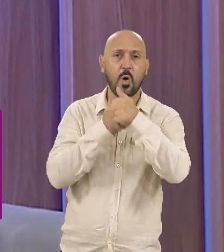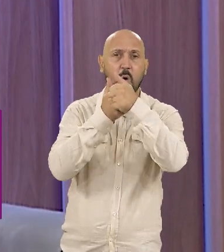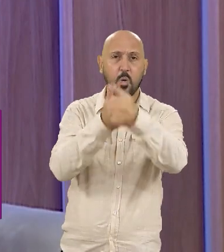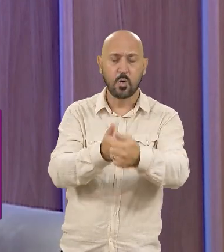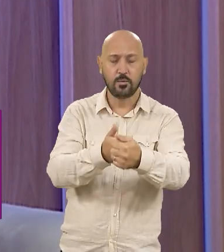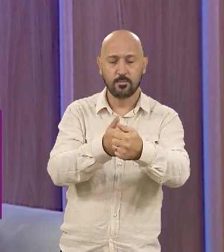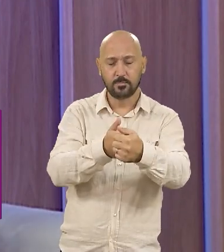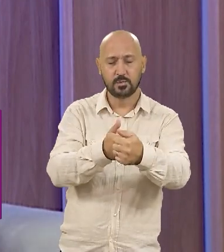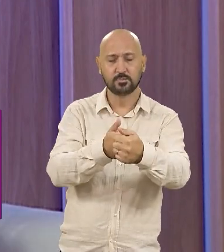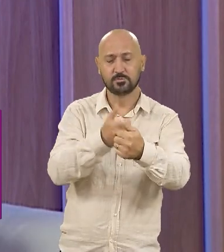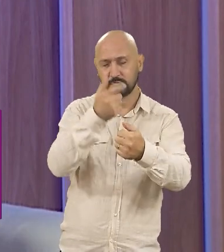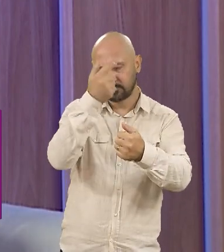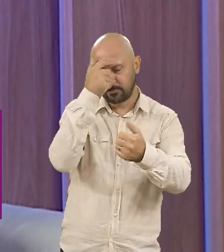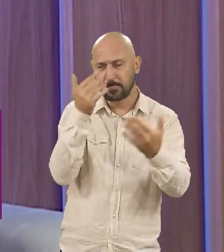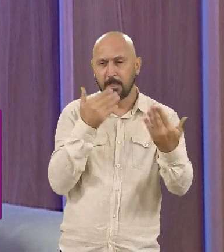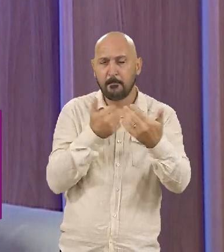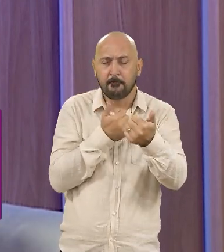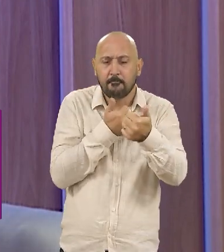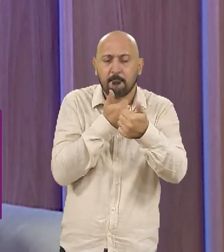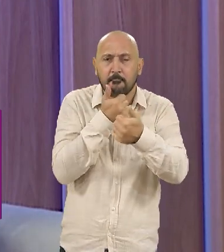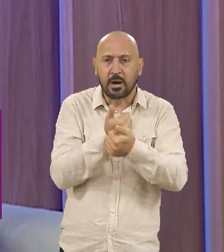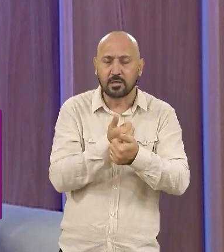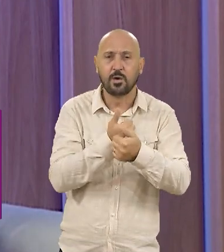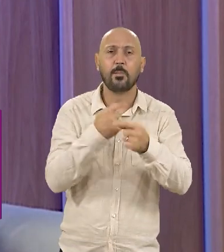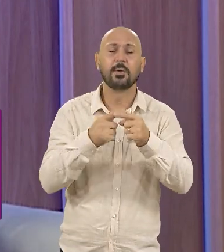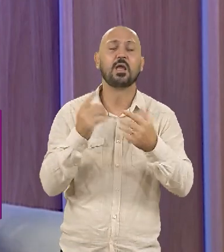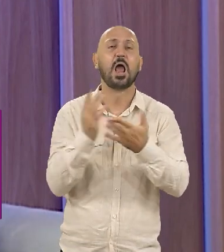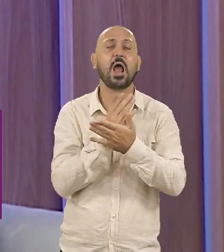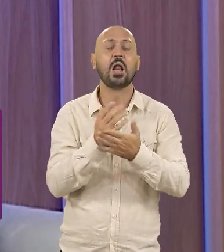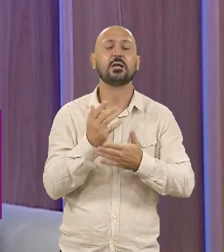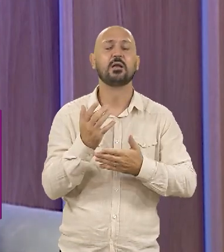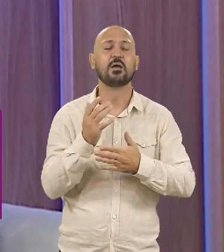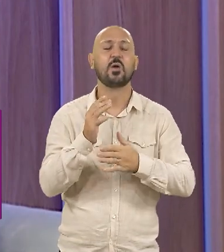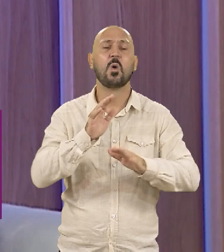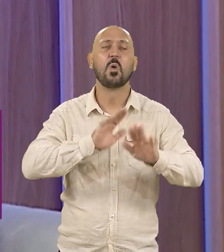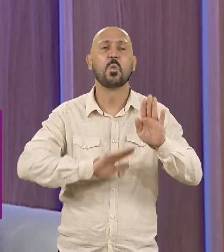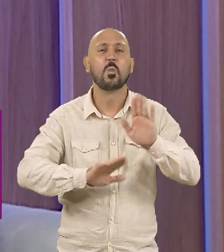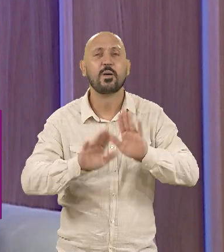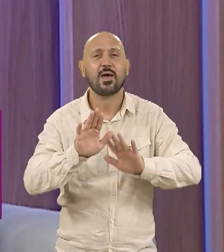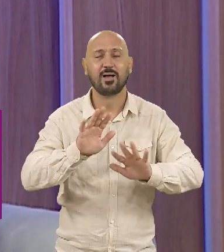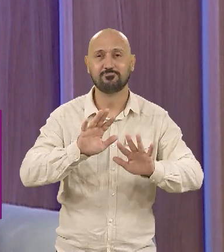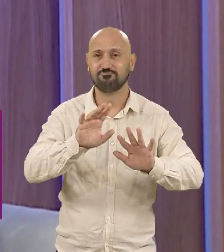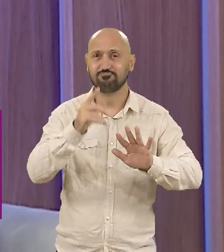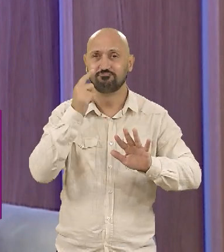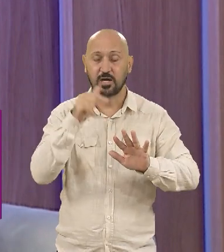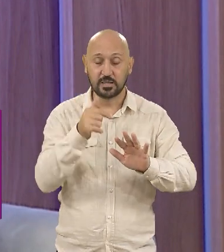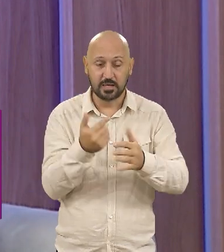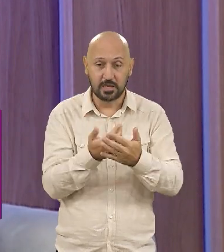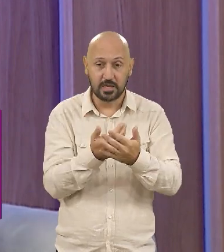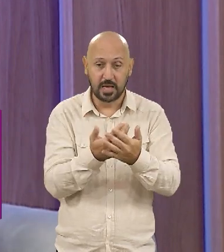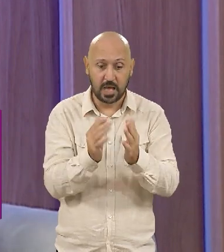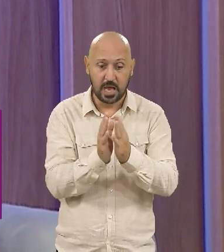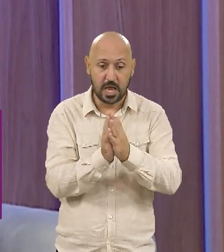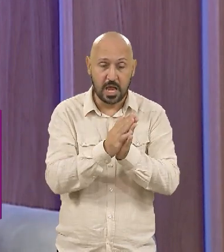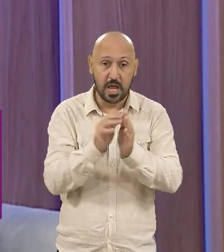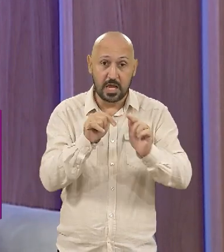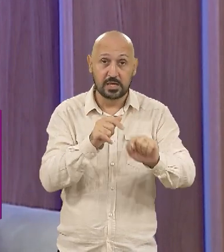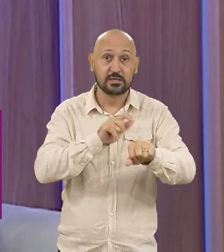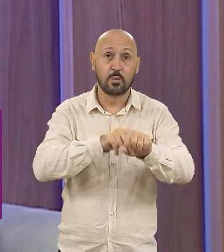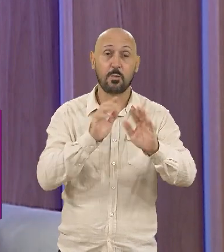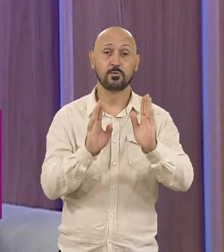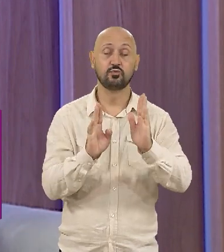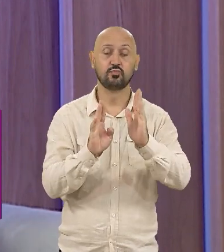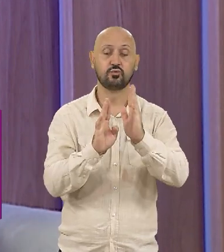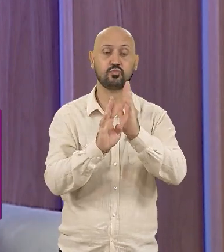ter um cuidado para que esse objeto transitório não se cristalize na vida da pessoa,